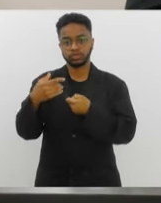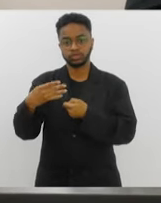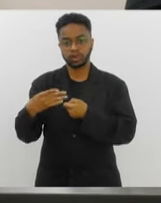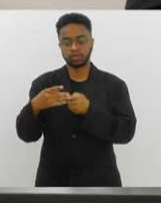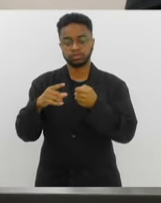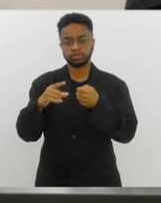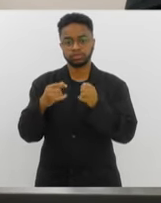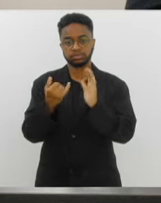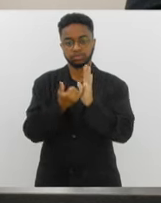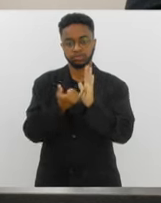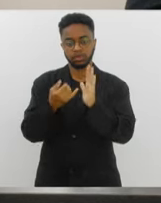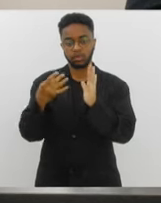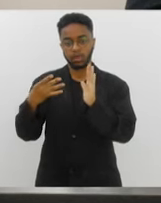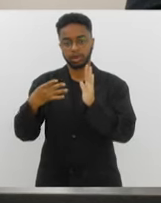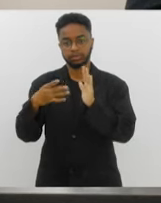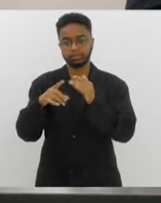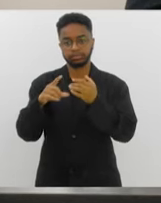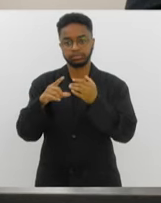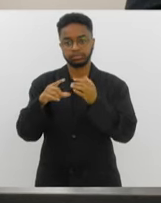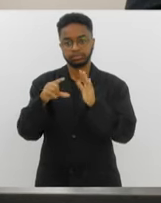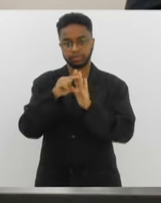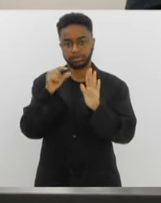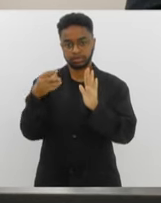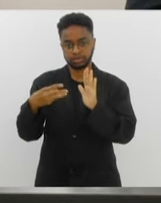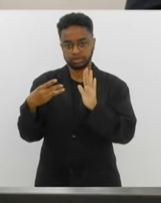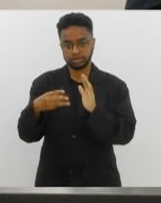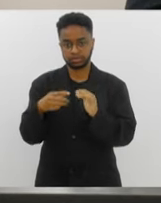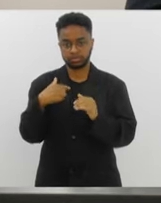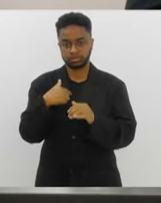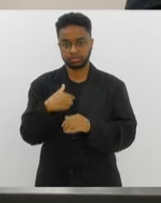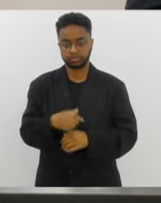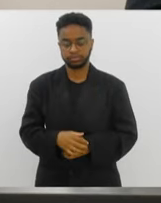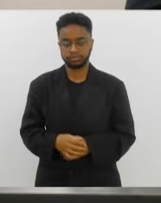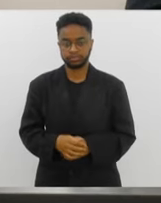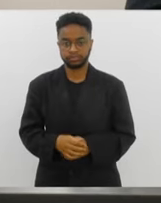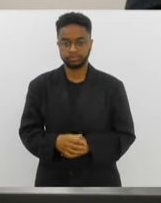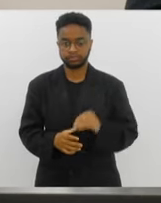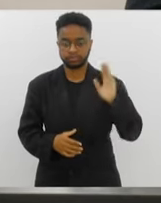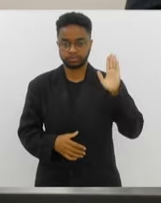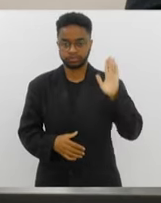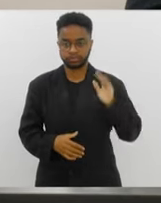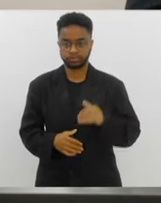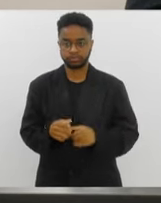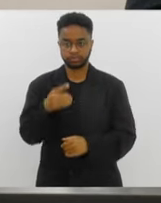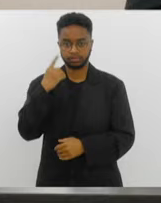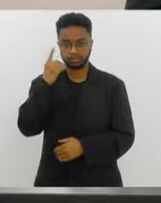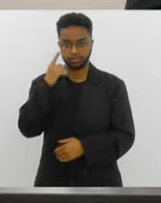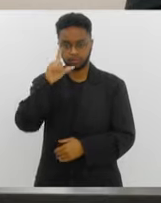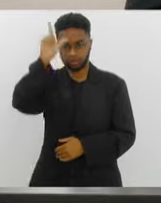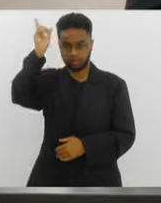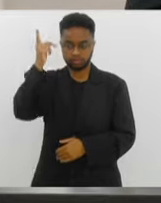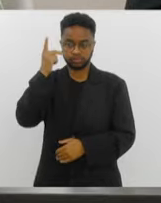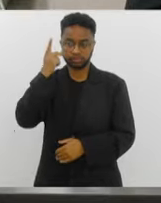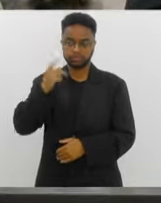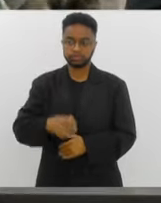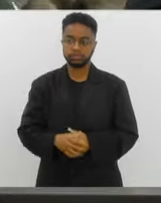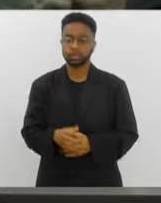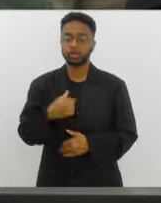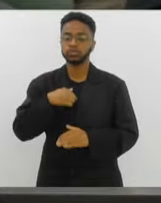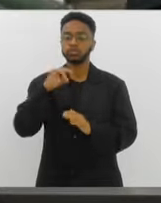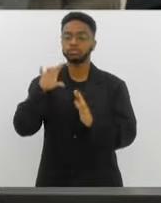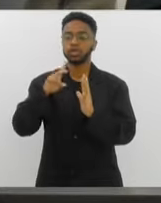4º, parágrafo 3º. Isso não dá uma nesse sentido a sustentação, deputado Luiz Paulo. É a parte do deputado Luiz Paulo. Só para ler